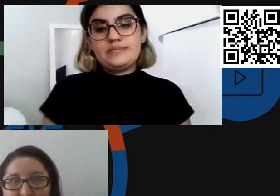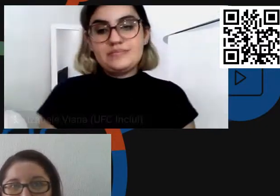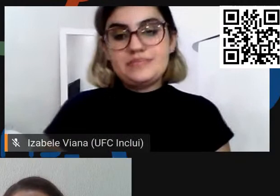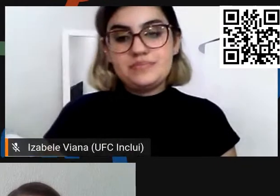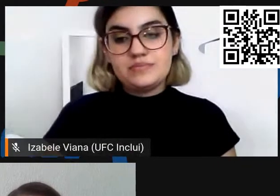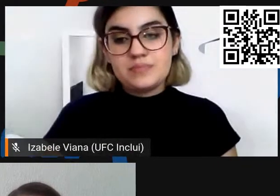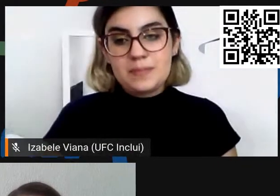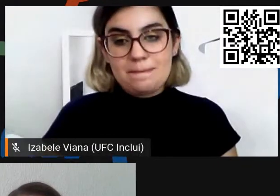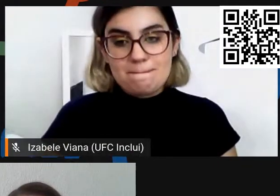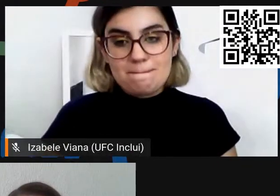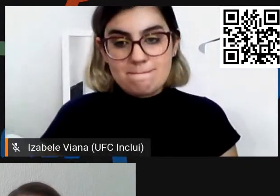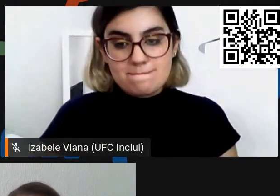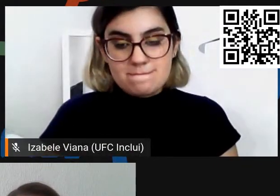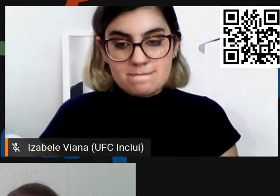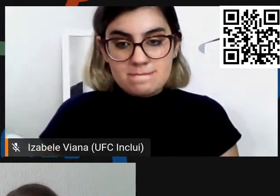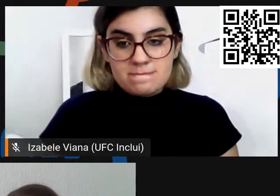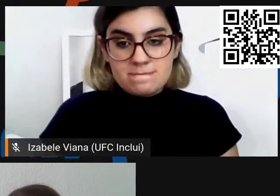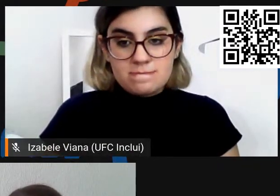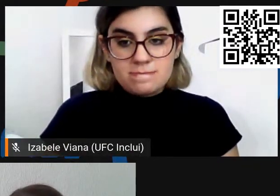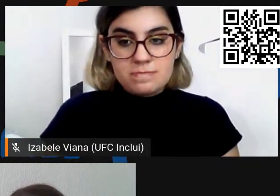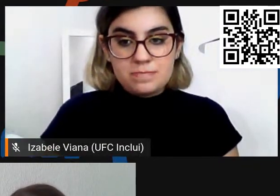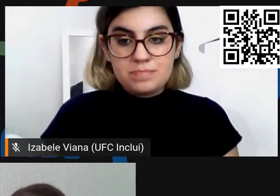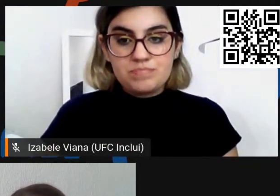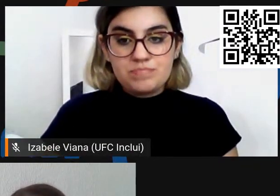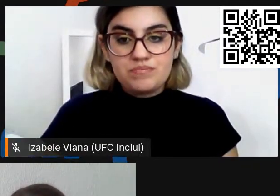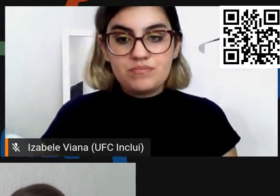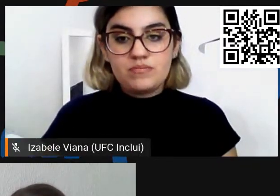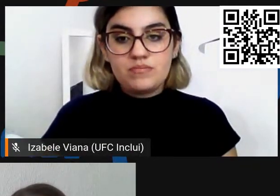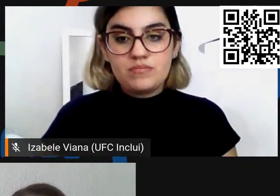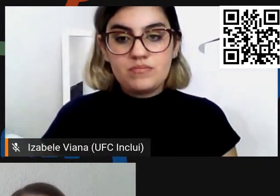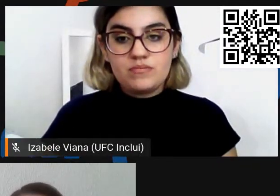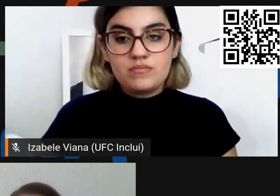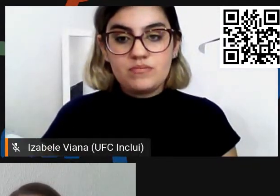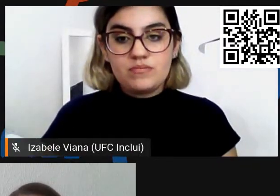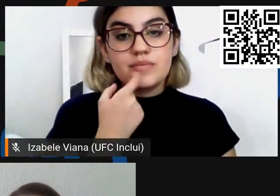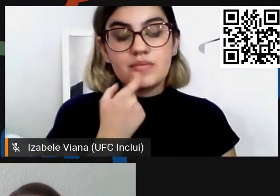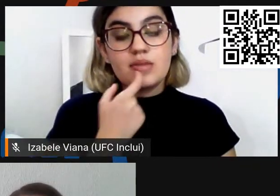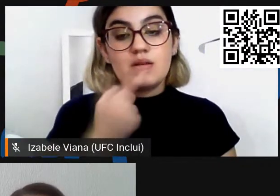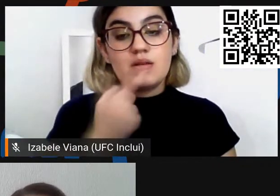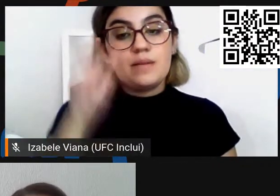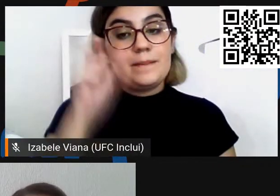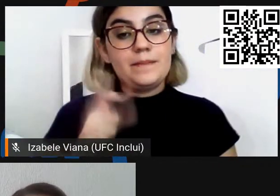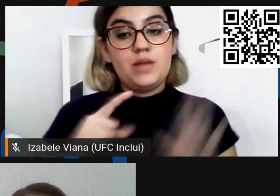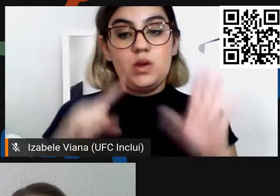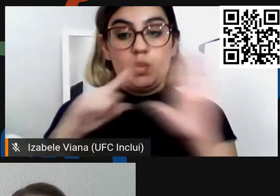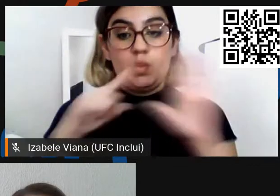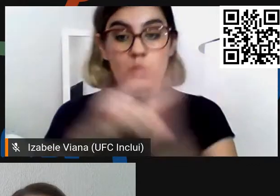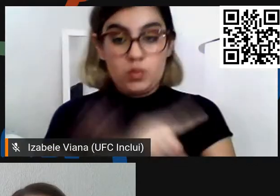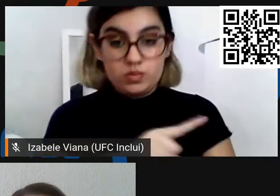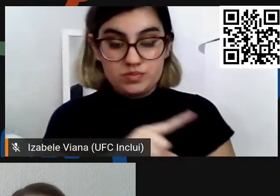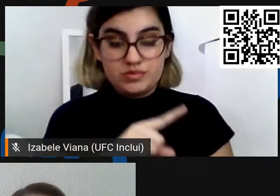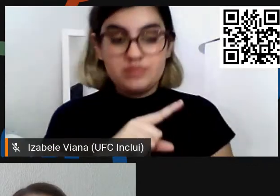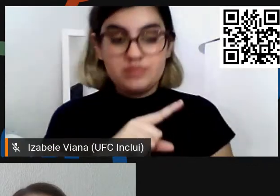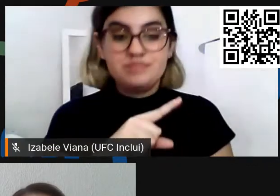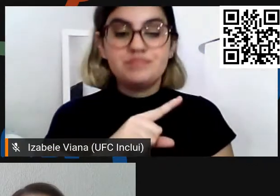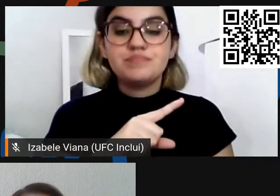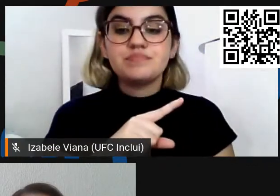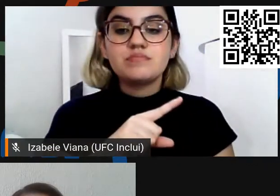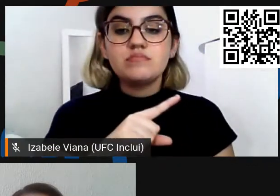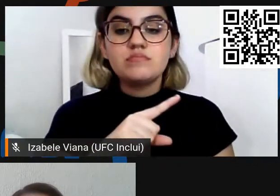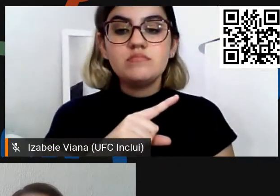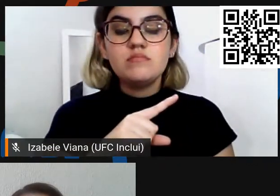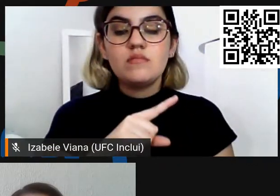Ok, professora. Temos aqui uma pergunta da Silmara. Olá, Silmara, boa tarde. Ela disse o